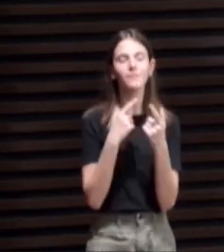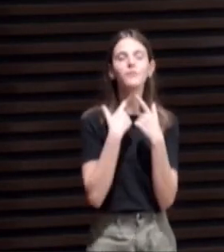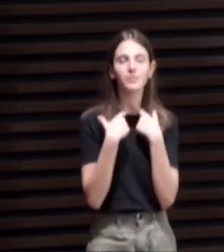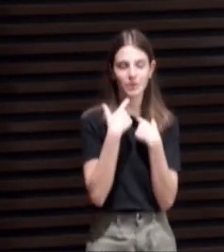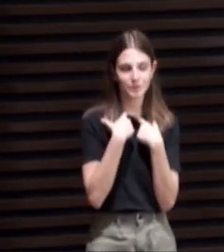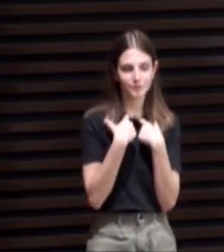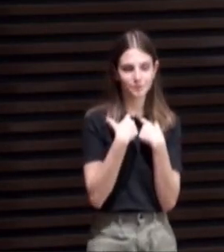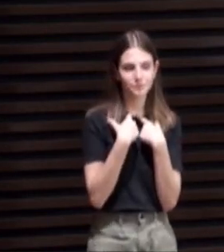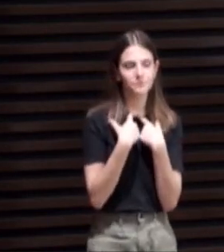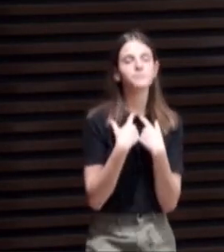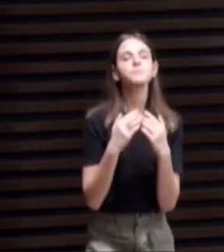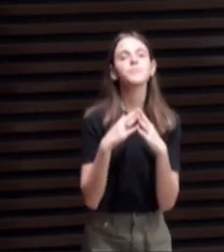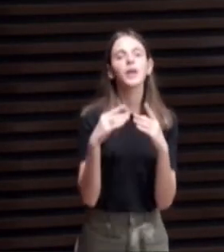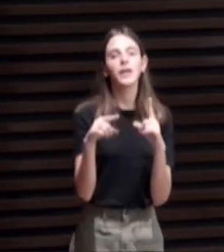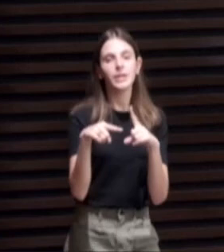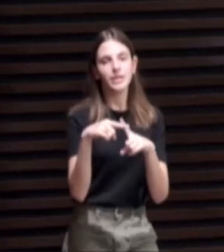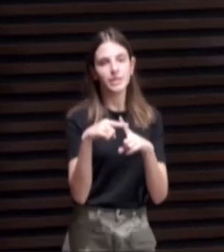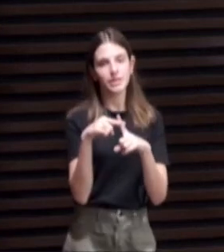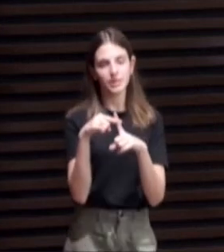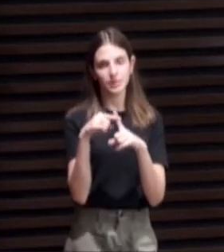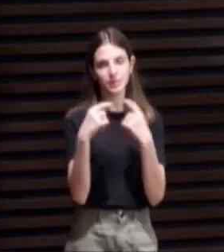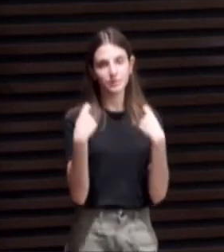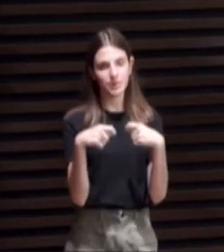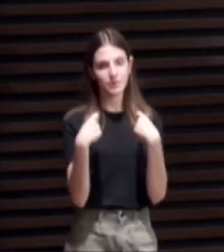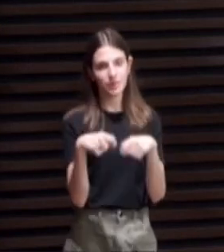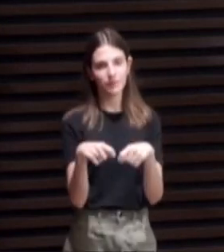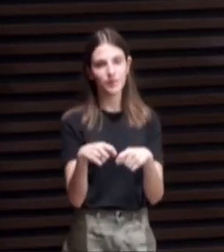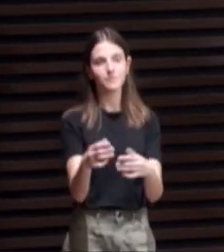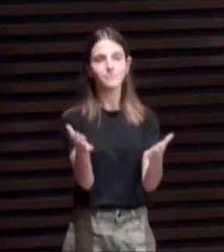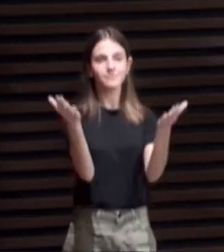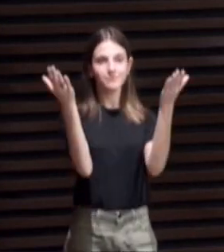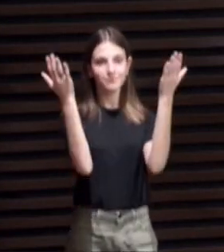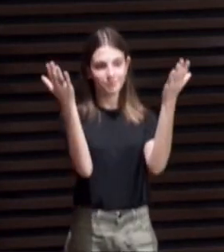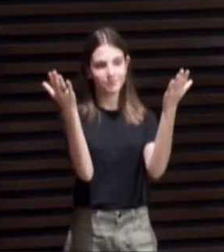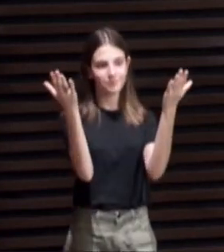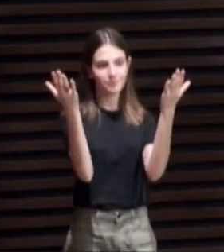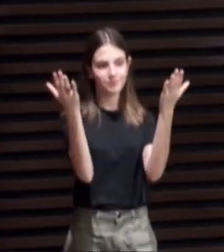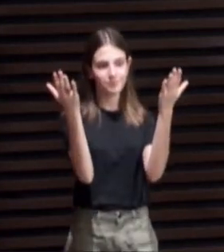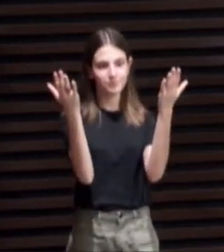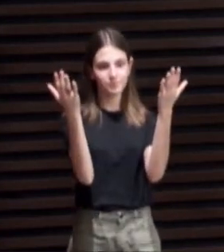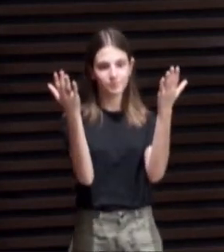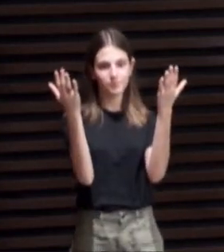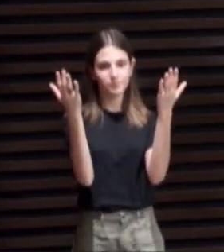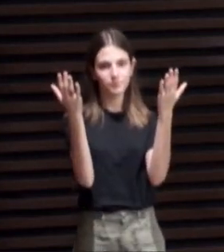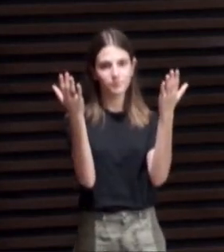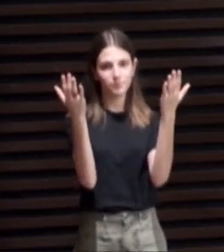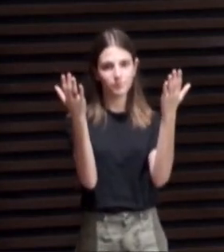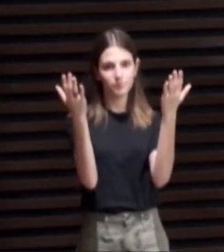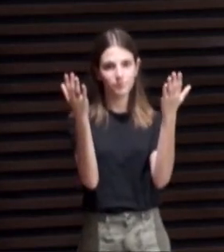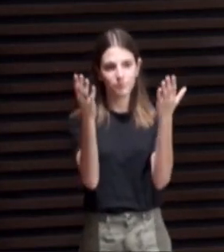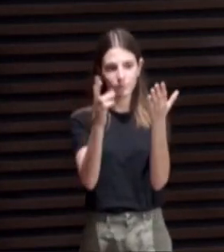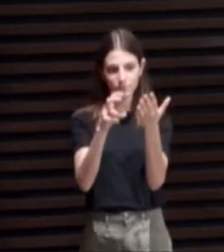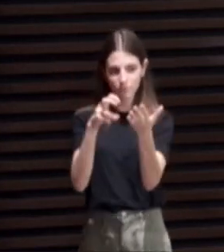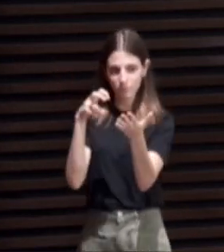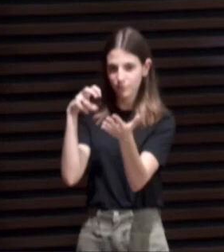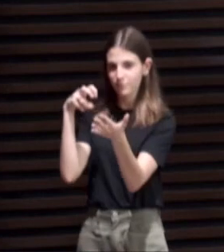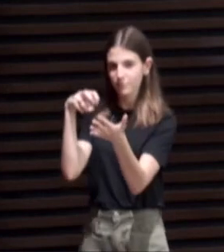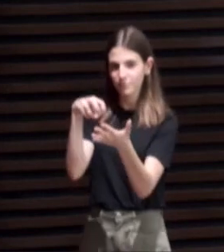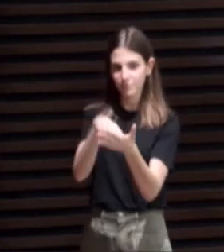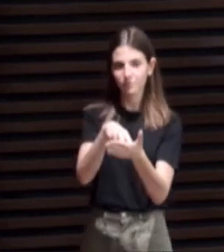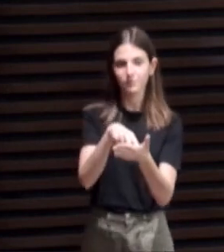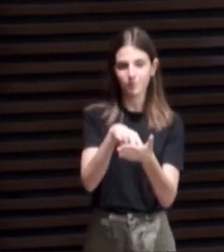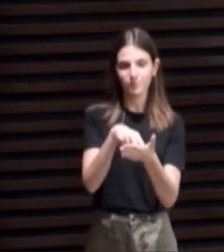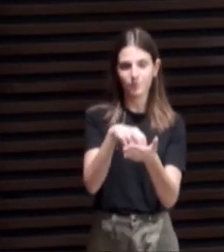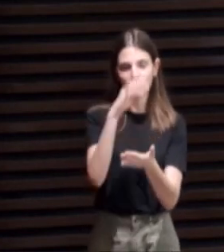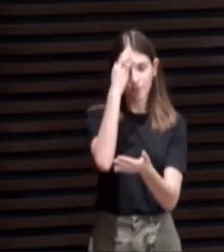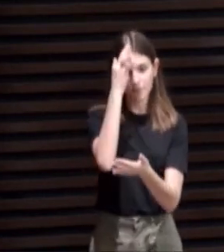deveria levantar as mãos para os céus, com toda a devoção, com